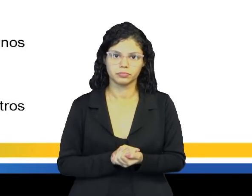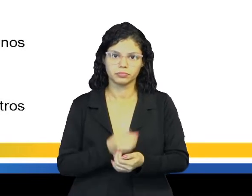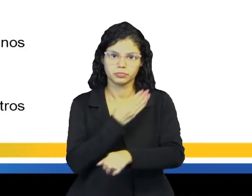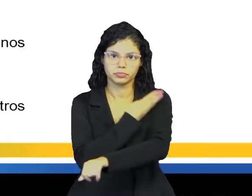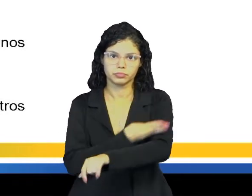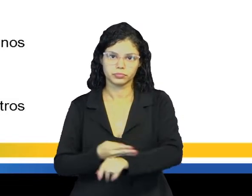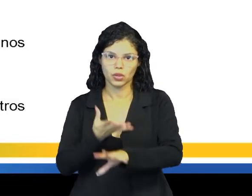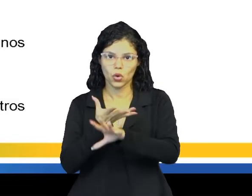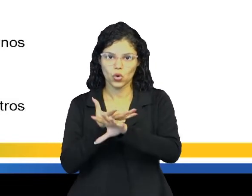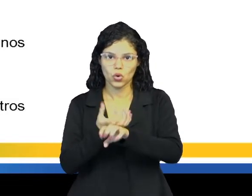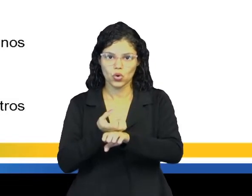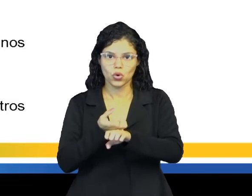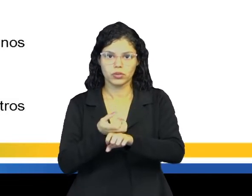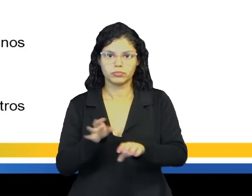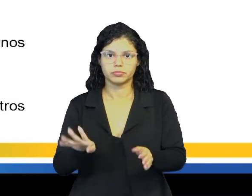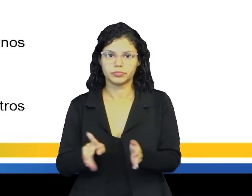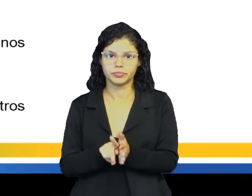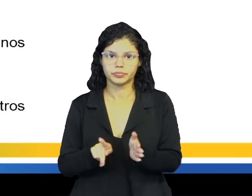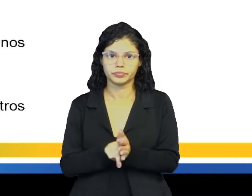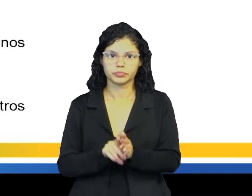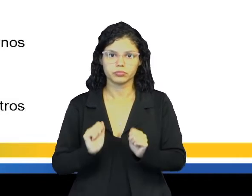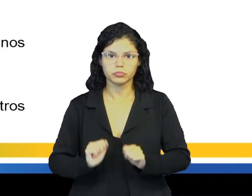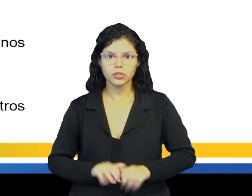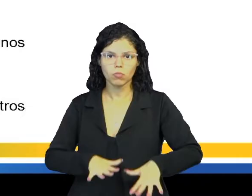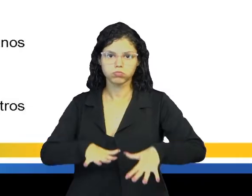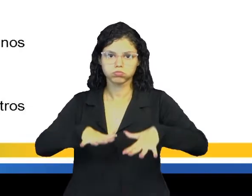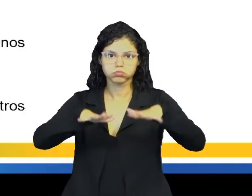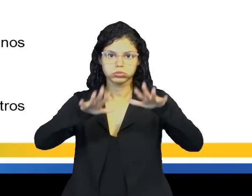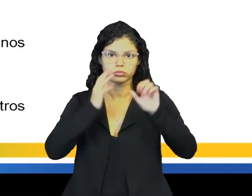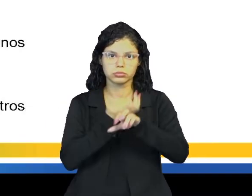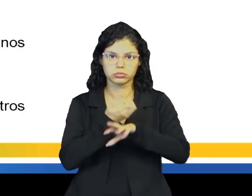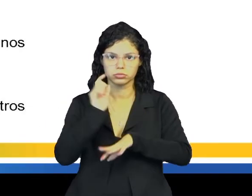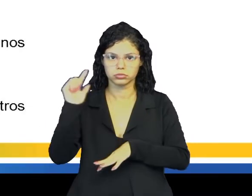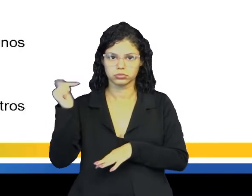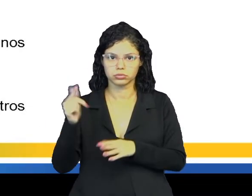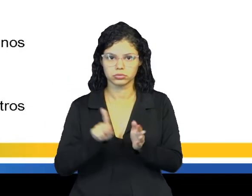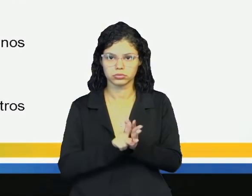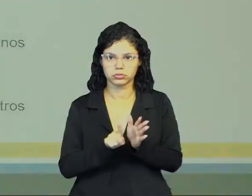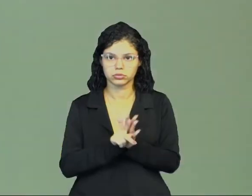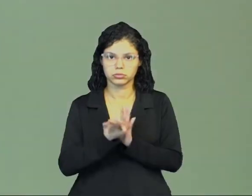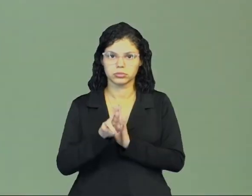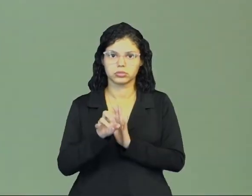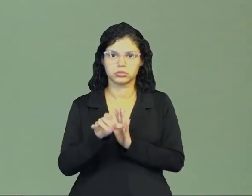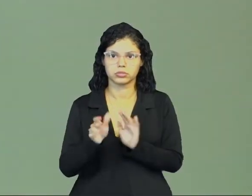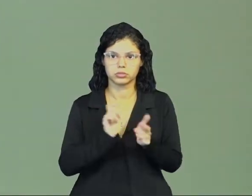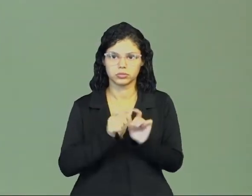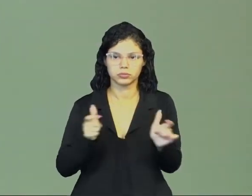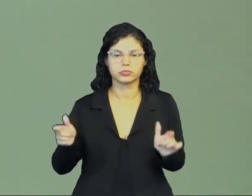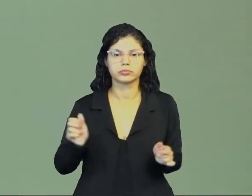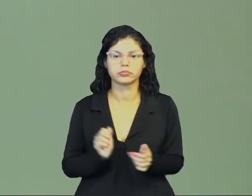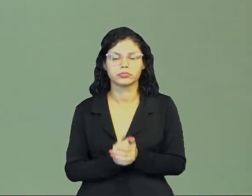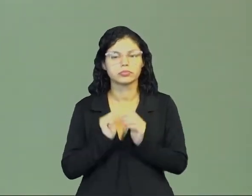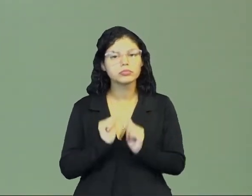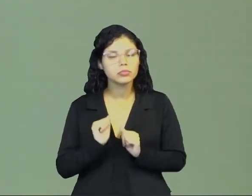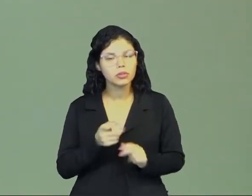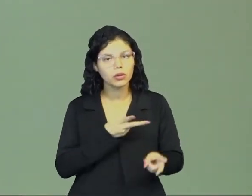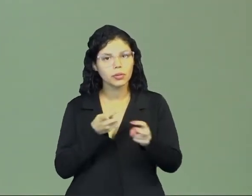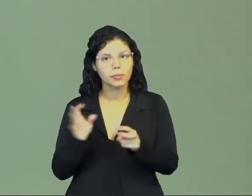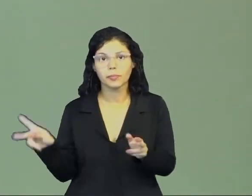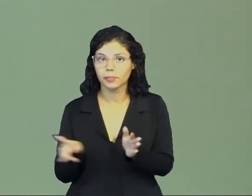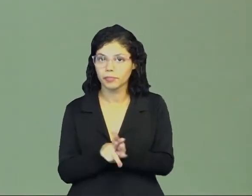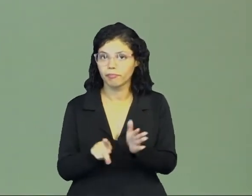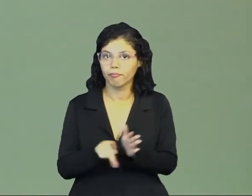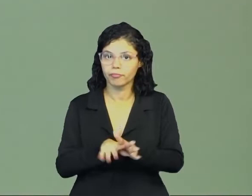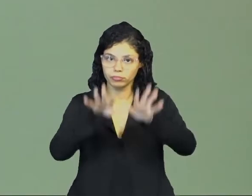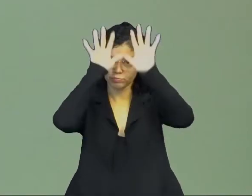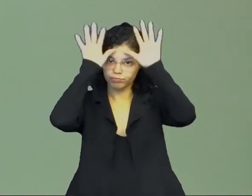dos recifes de corais, aumento das inundações, secas e outros fenômenos meteorológicos extremos. Isso nós podemos observar no nosso próprio estado